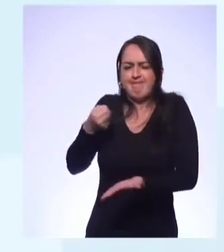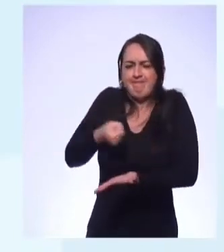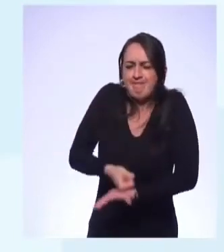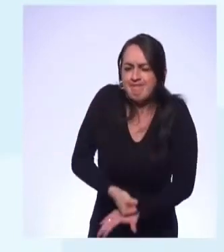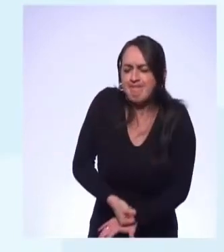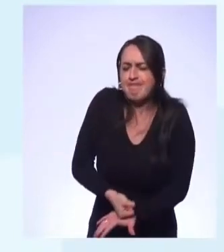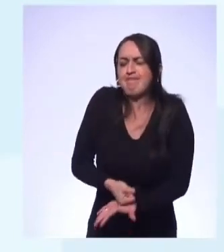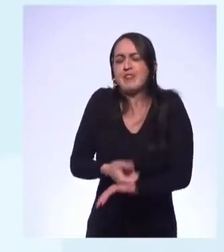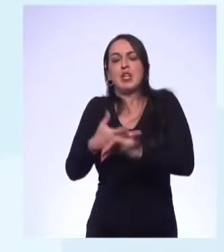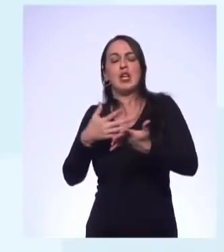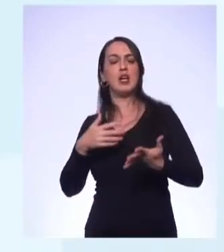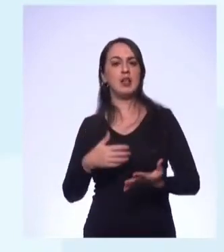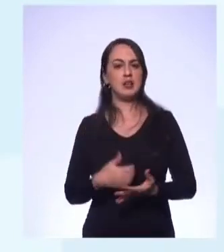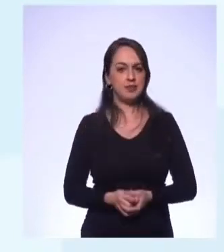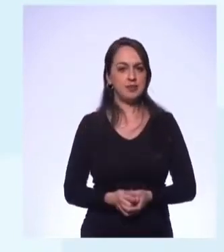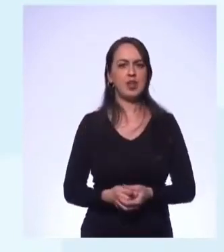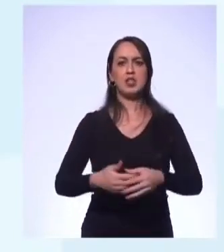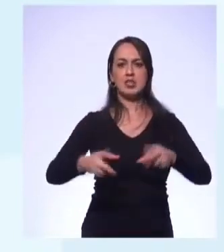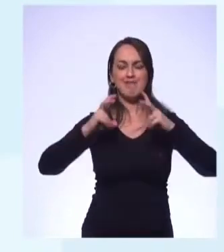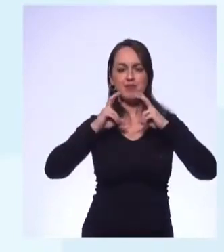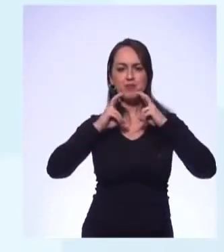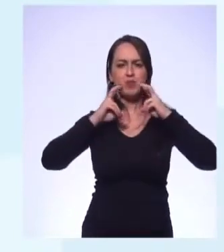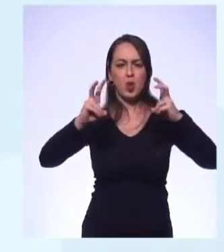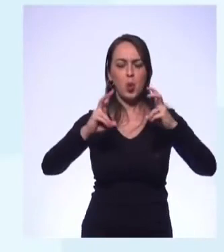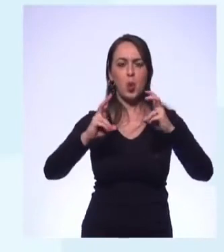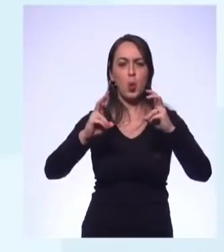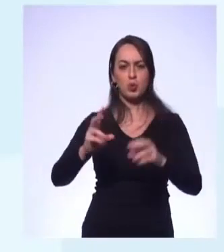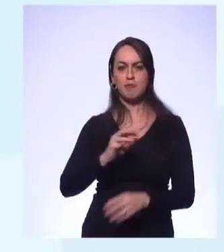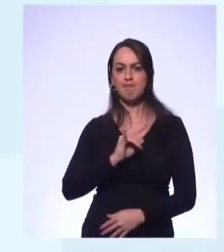canga. Esse é o grito do Ipiranga.